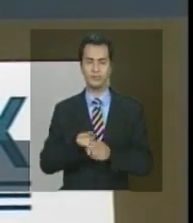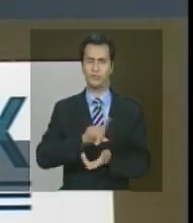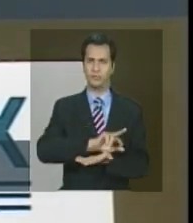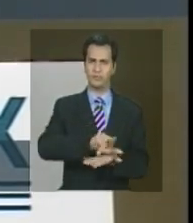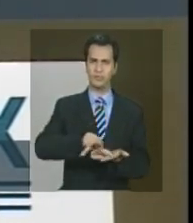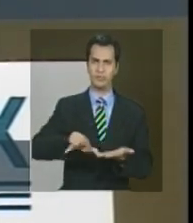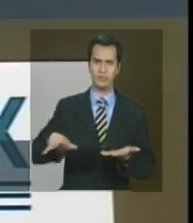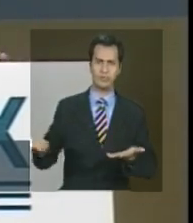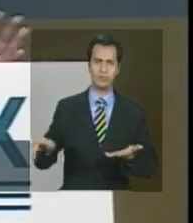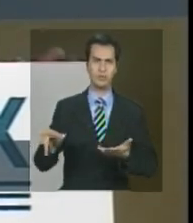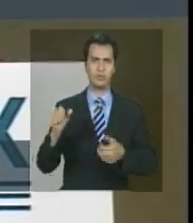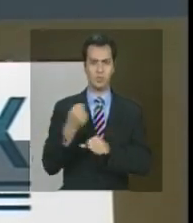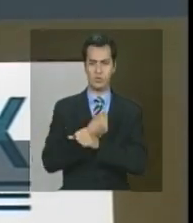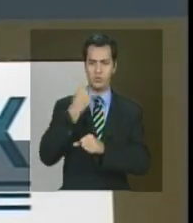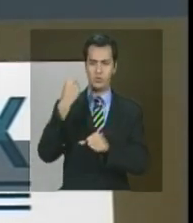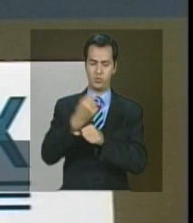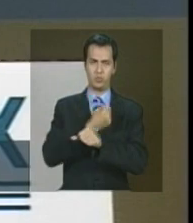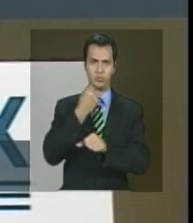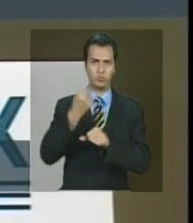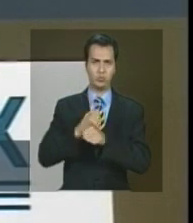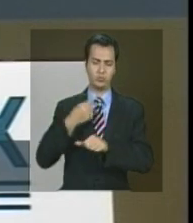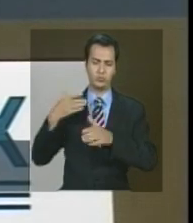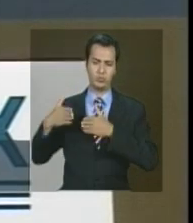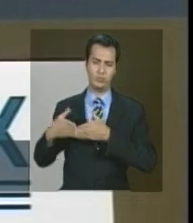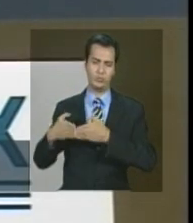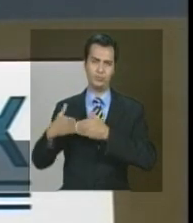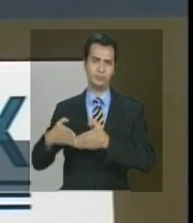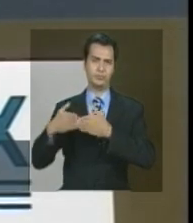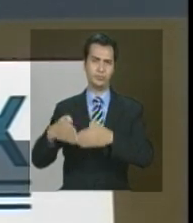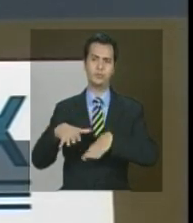realização desse porto integrado,